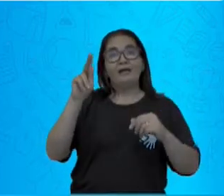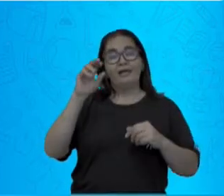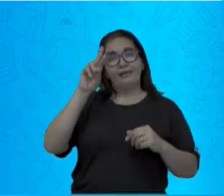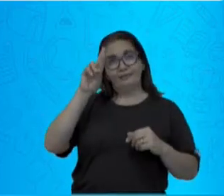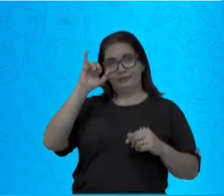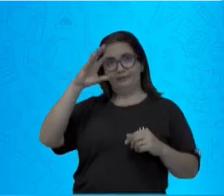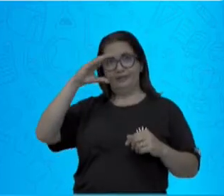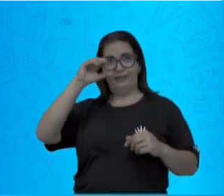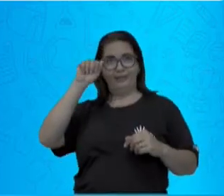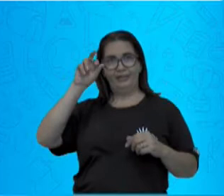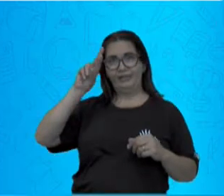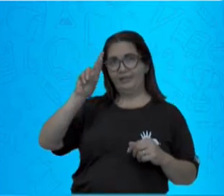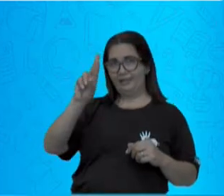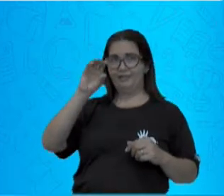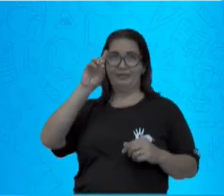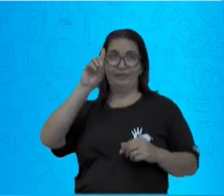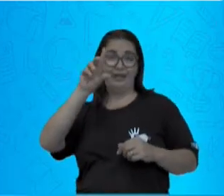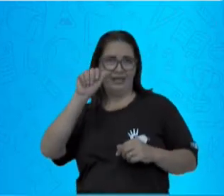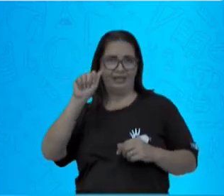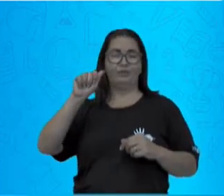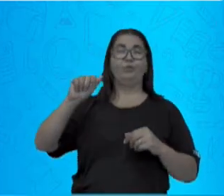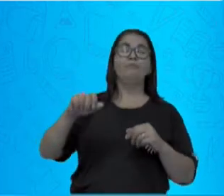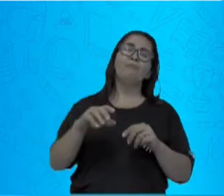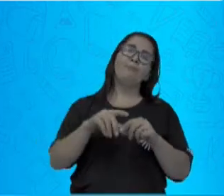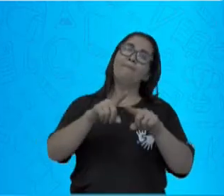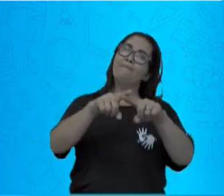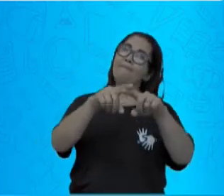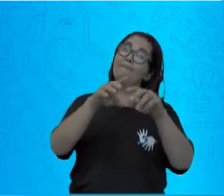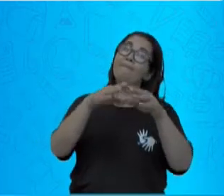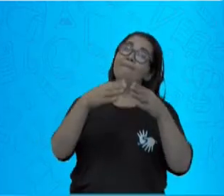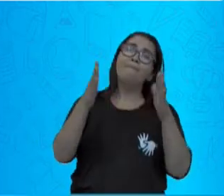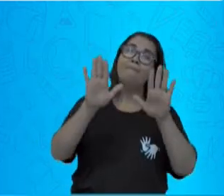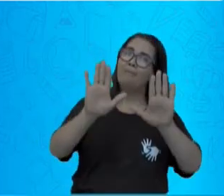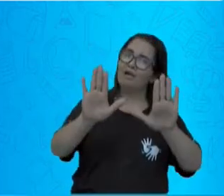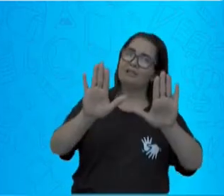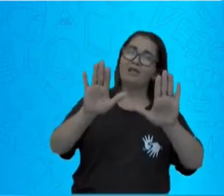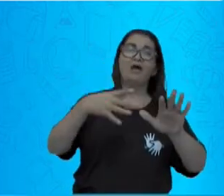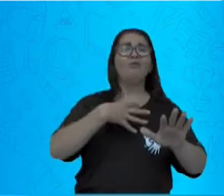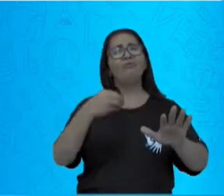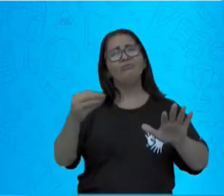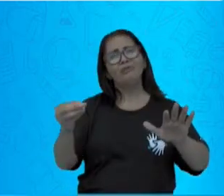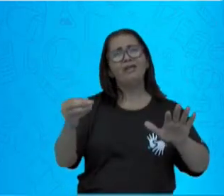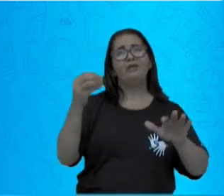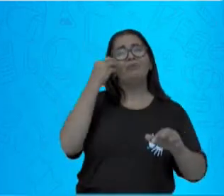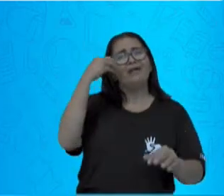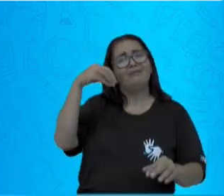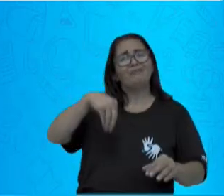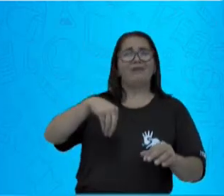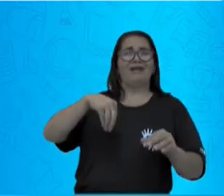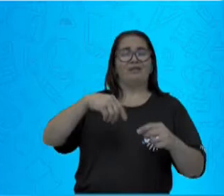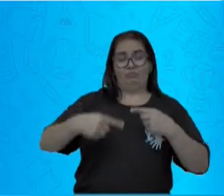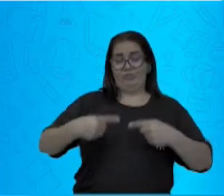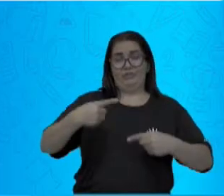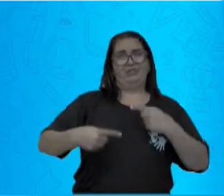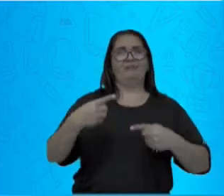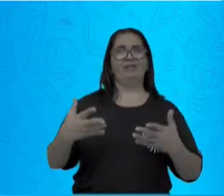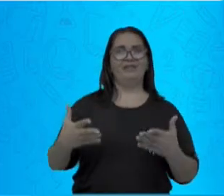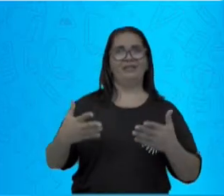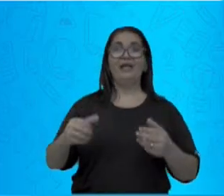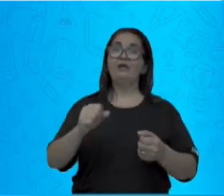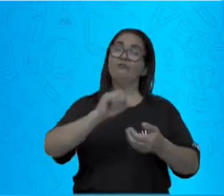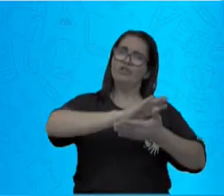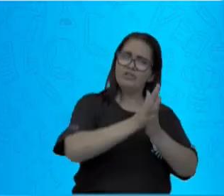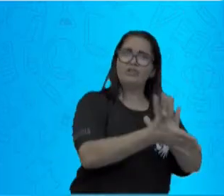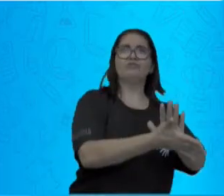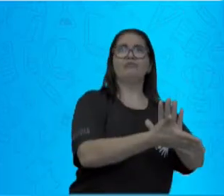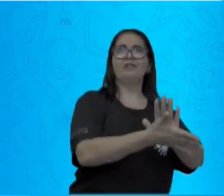pai, fazendo com que surgisse um novo confronto civil no país. E sendo derrotado. Com